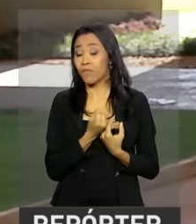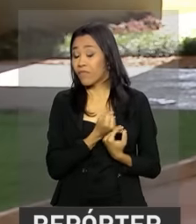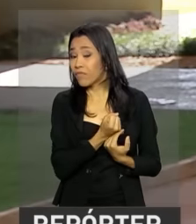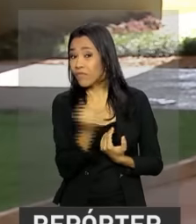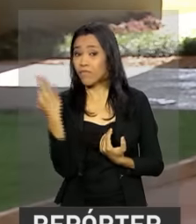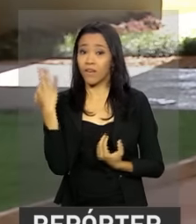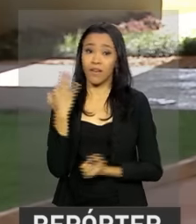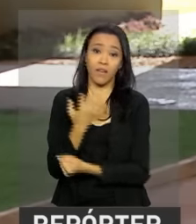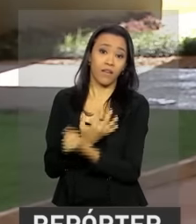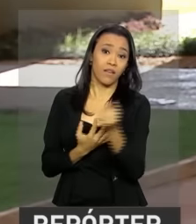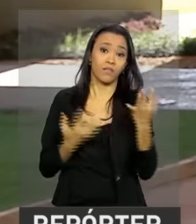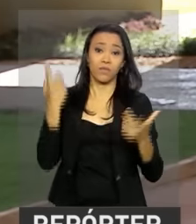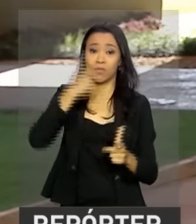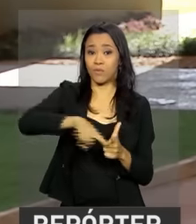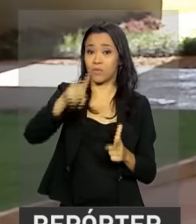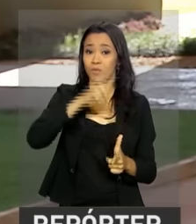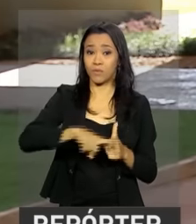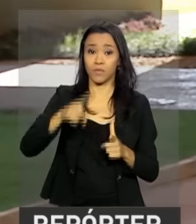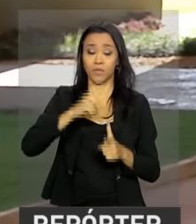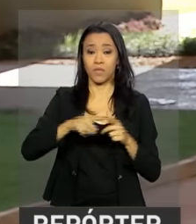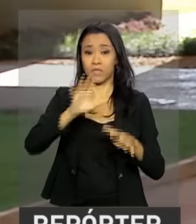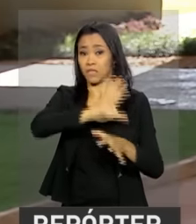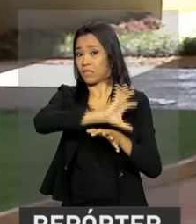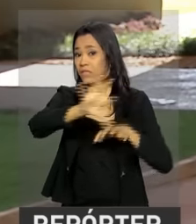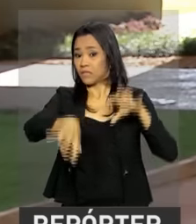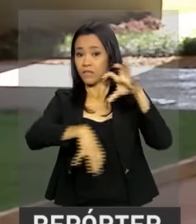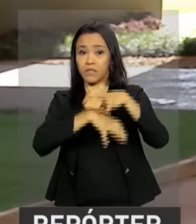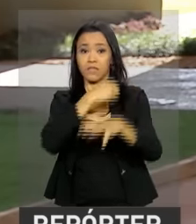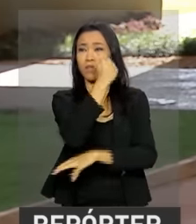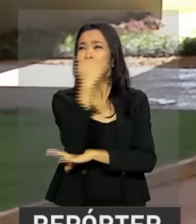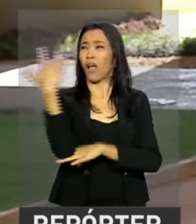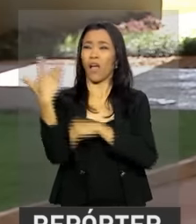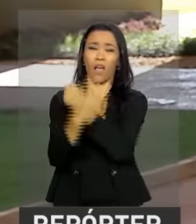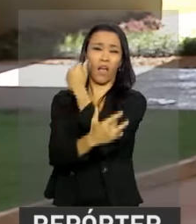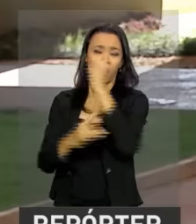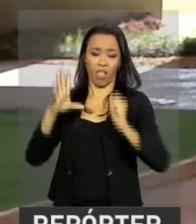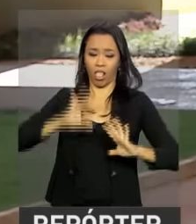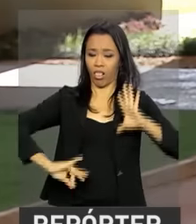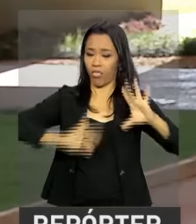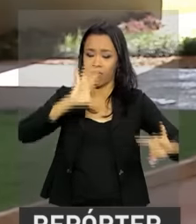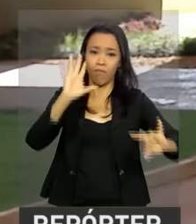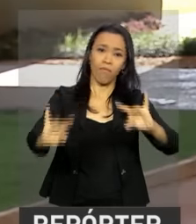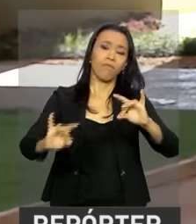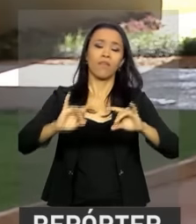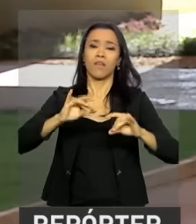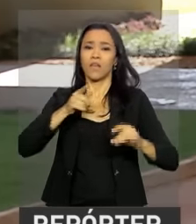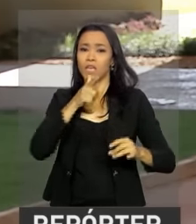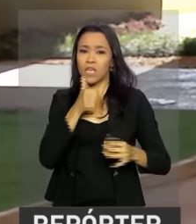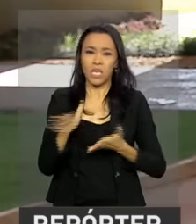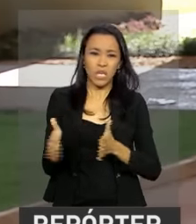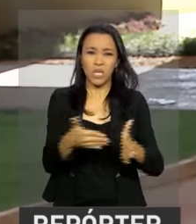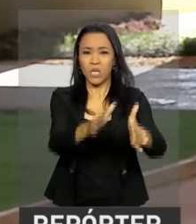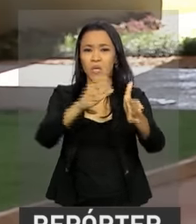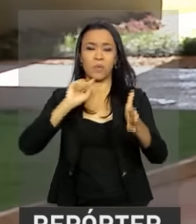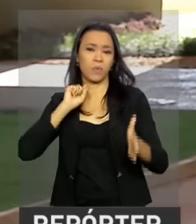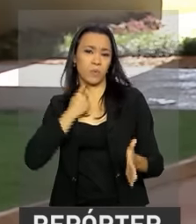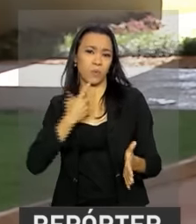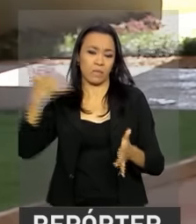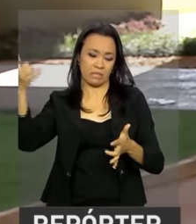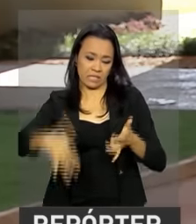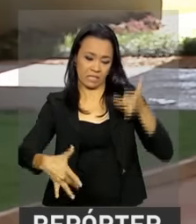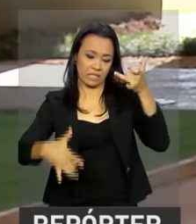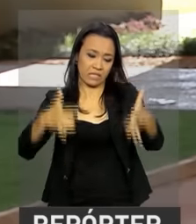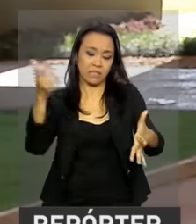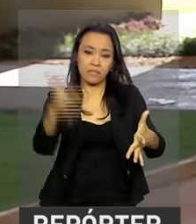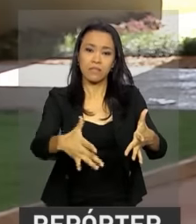danos ambientais aí danos ambientais na região no ecossistema da região e na bacia na região da Bacia do Rio